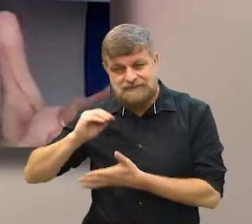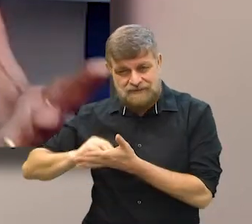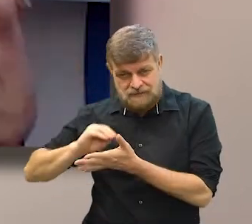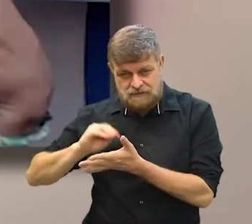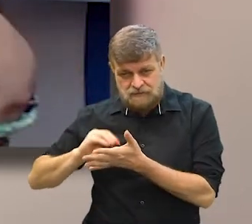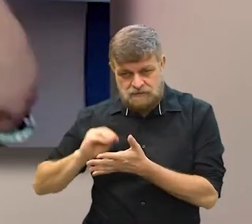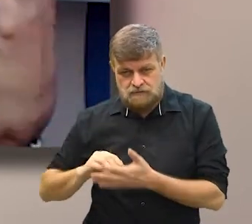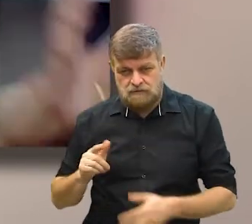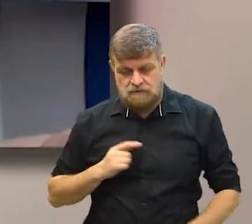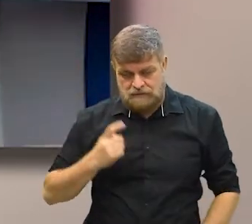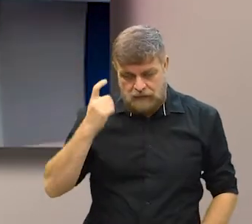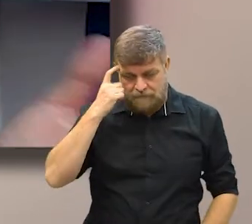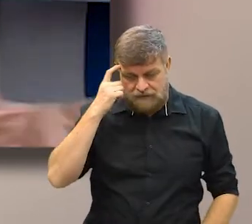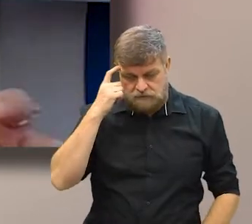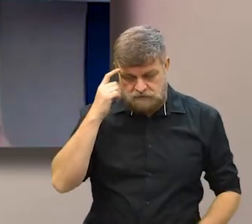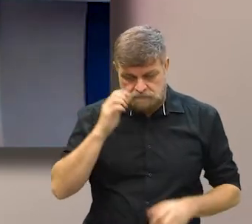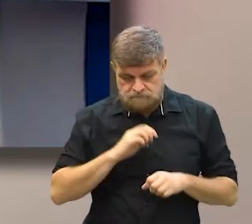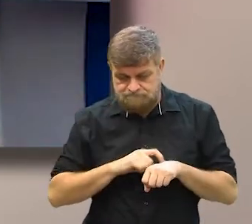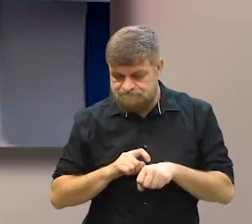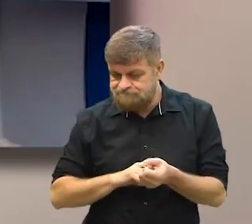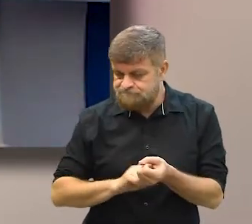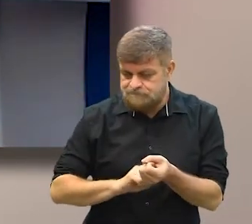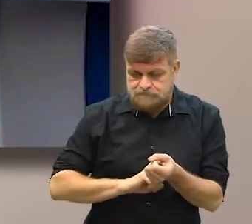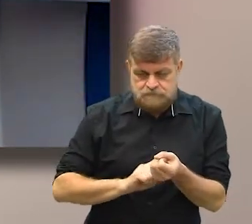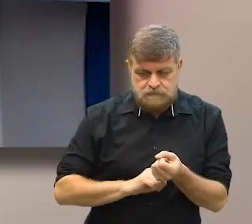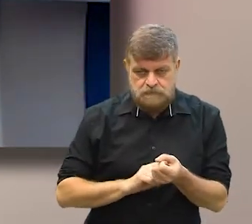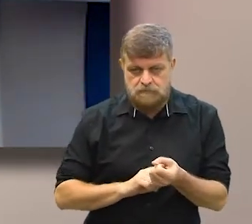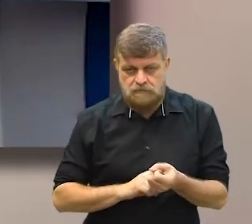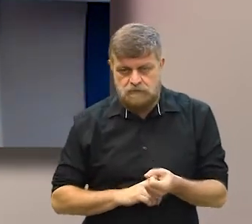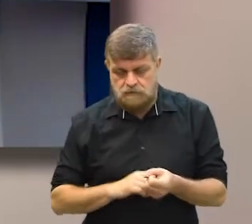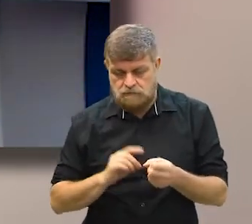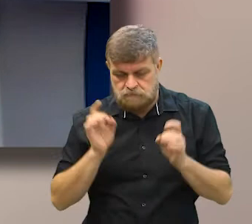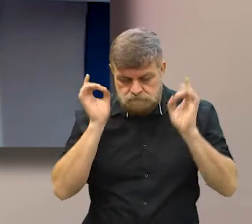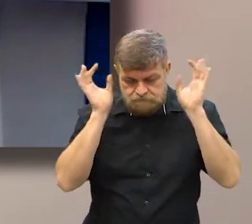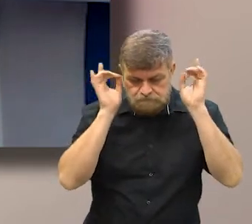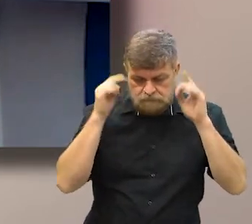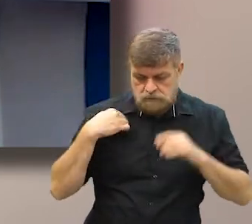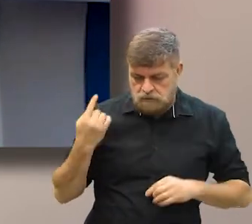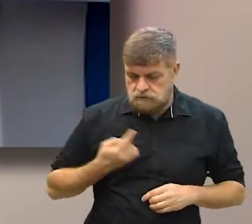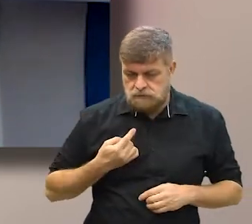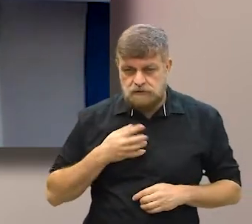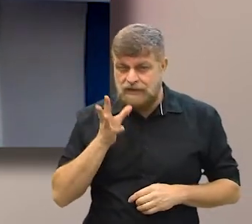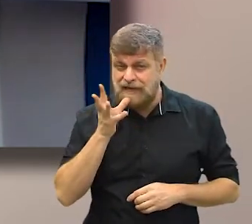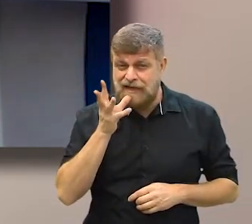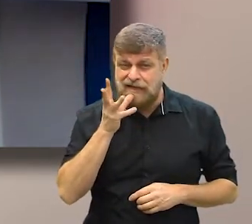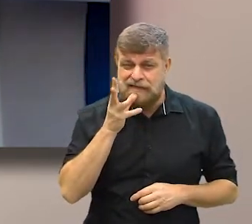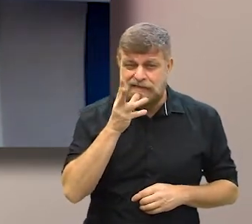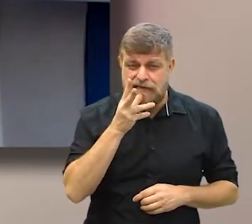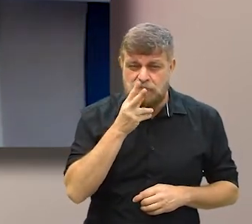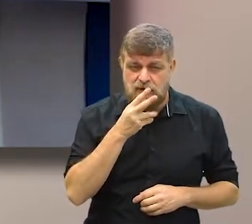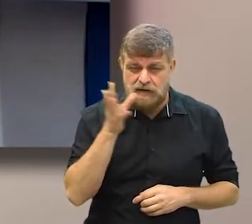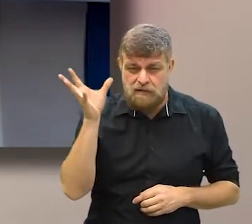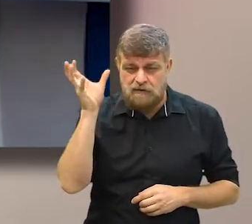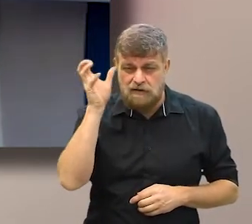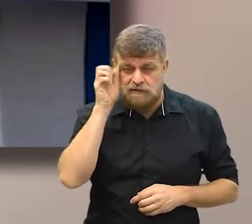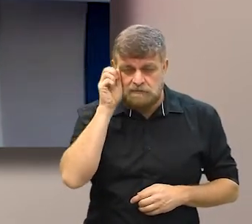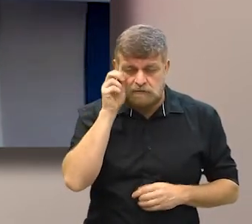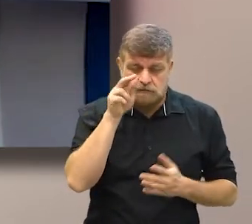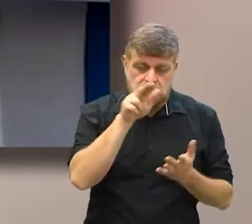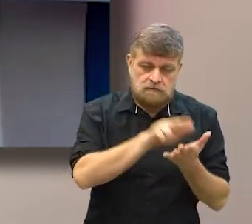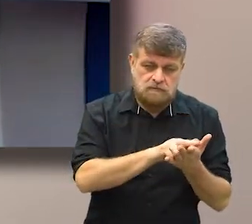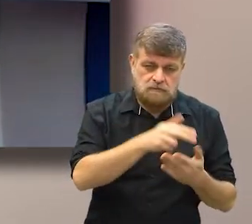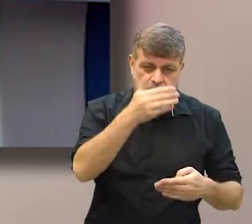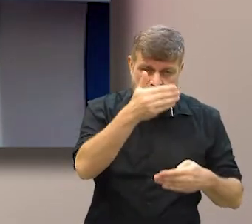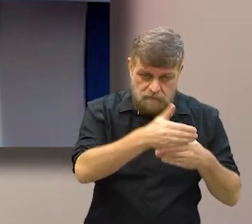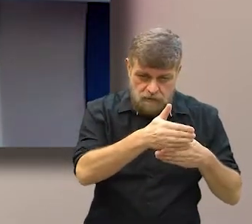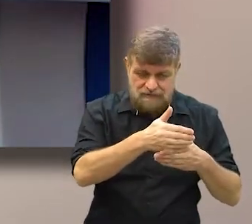Nesse contexto de mente agitada, pode ser que aconteça de você demorar muito para pegar no sono. Ou